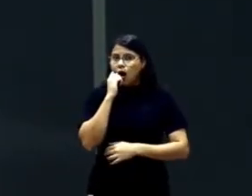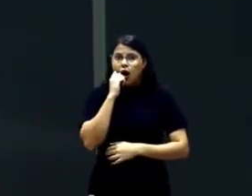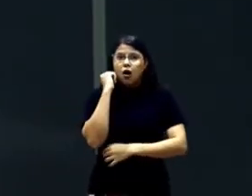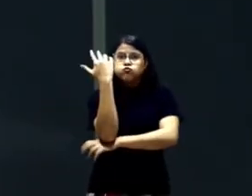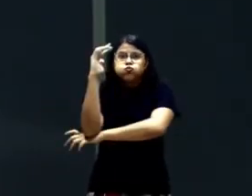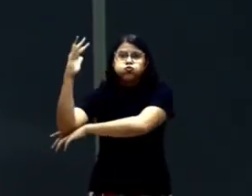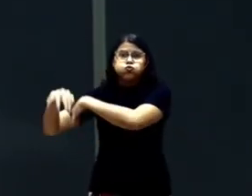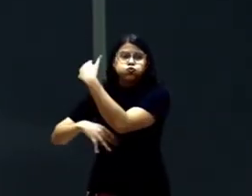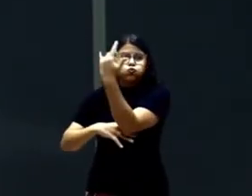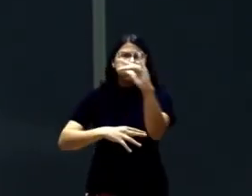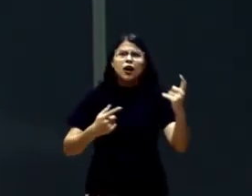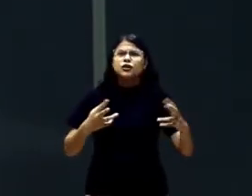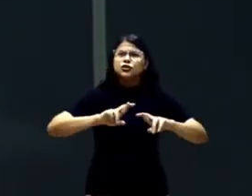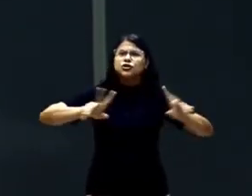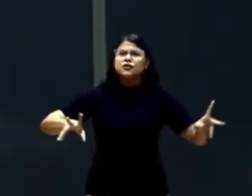diferente das demais.